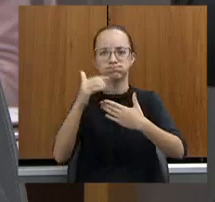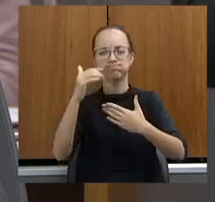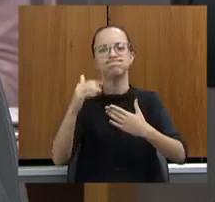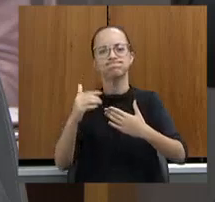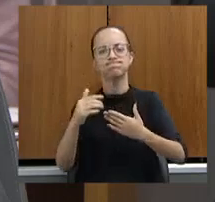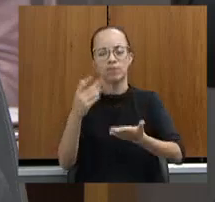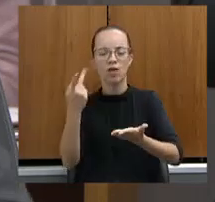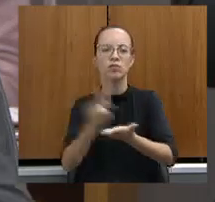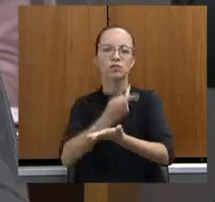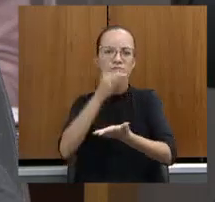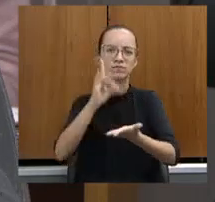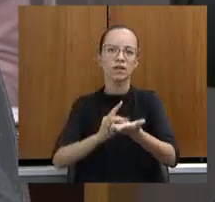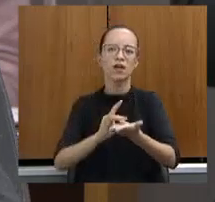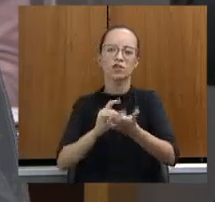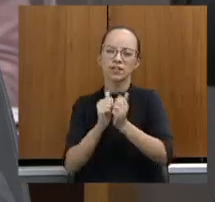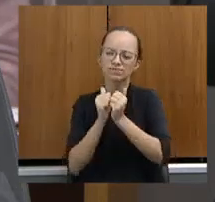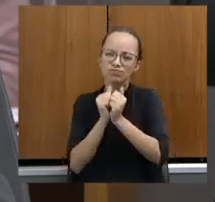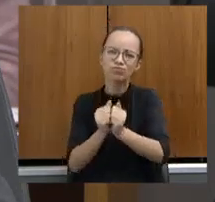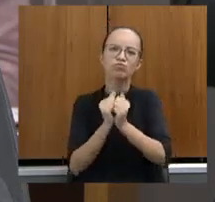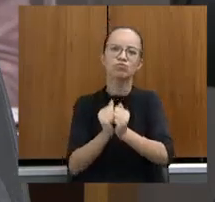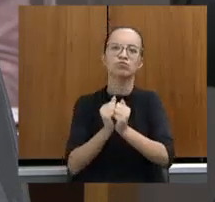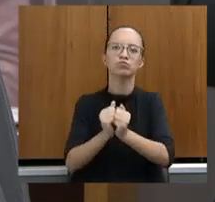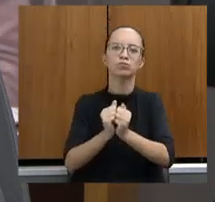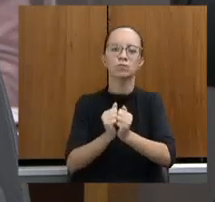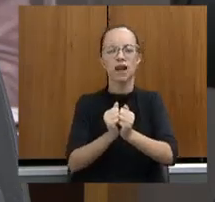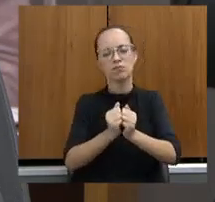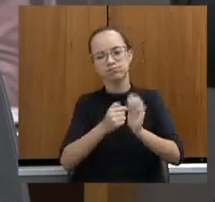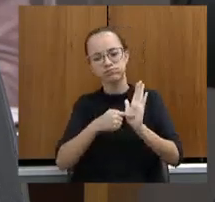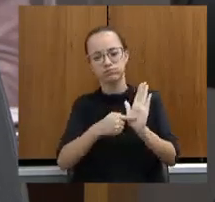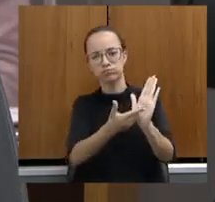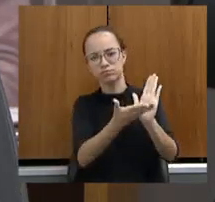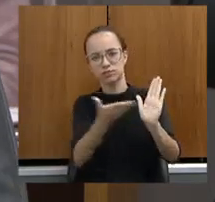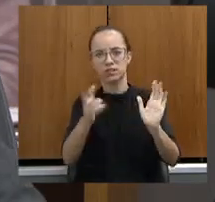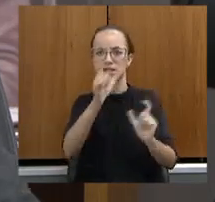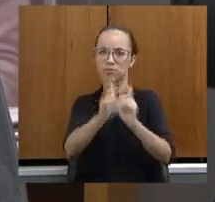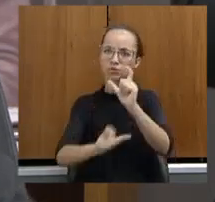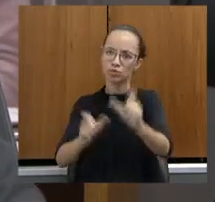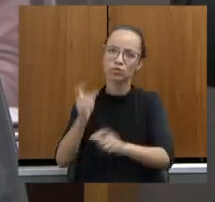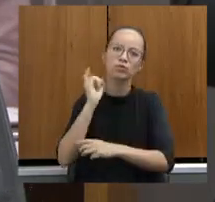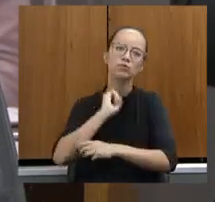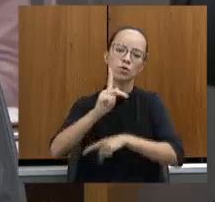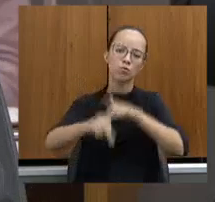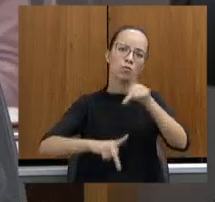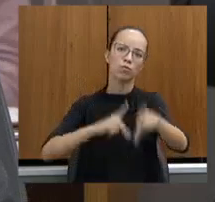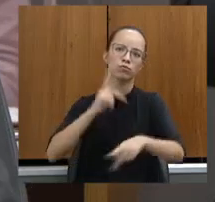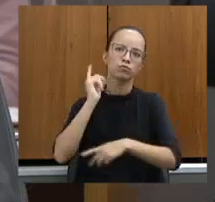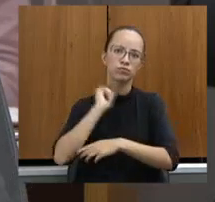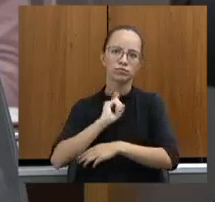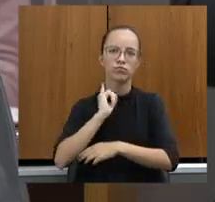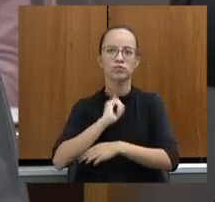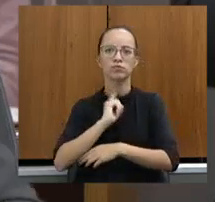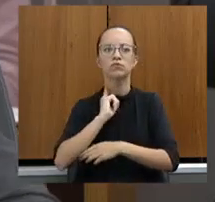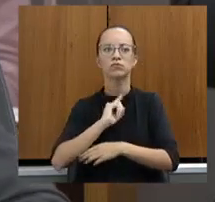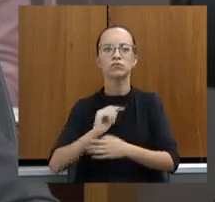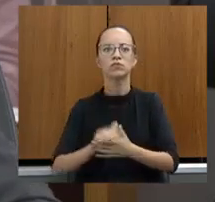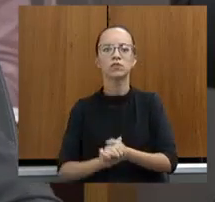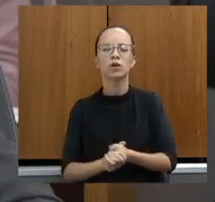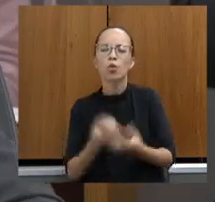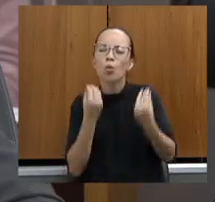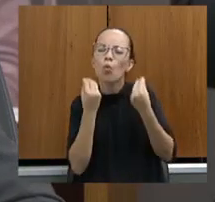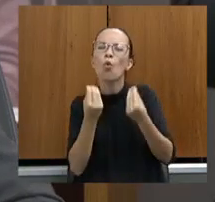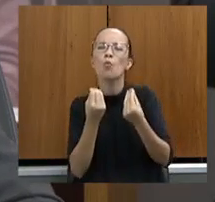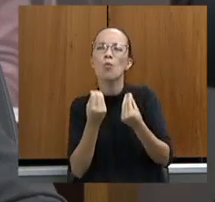do Poder Executivo para que a gente possa que prestar esclarecimentos a população de Minas Gerais ao povo de Minas Gerais como é